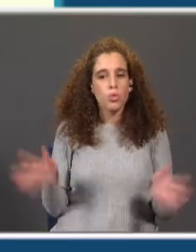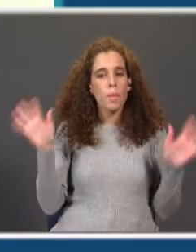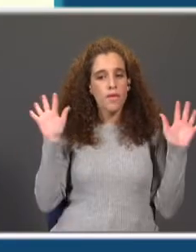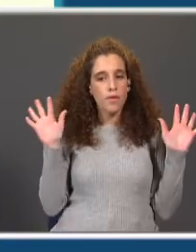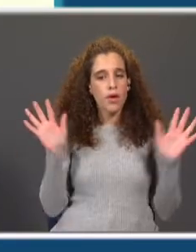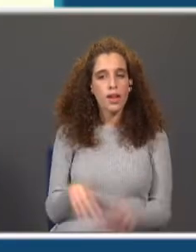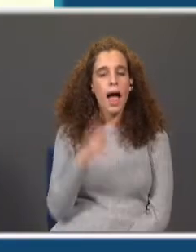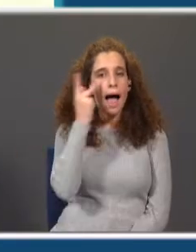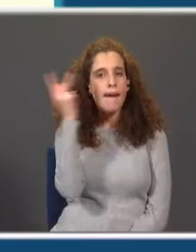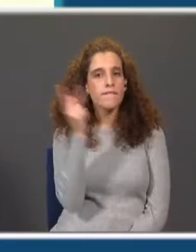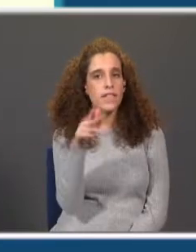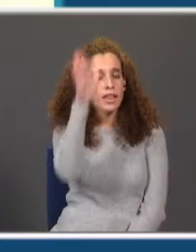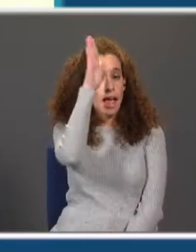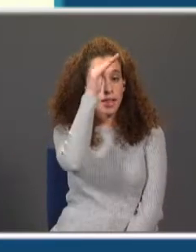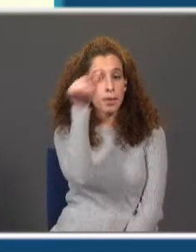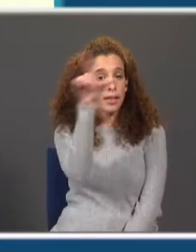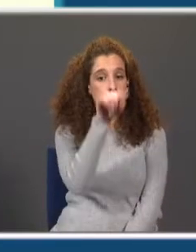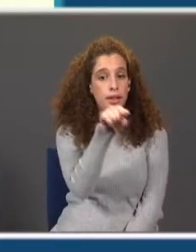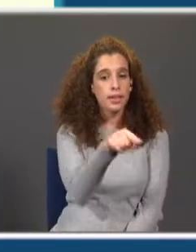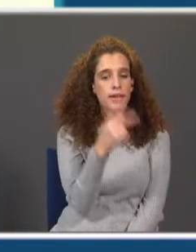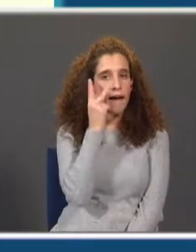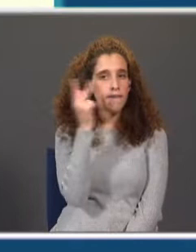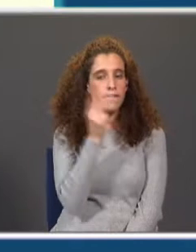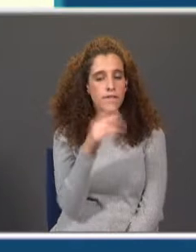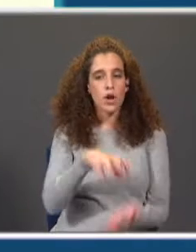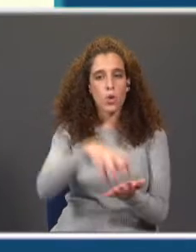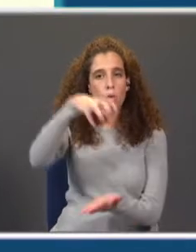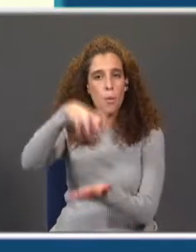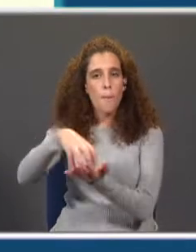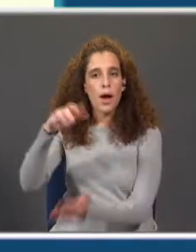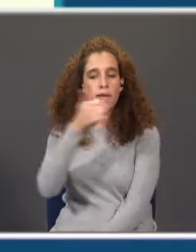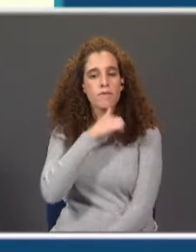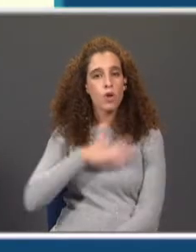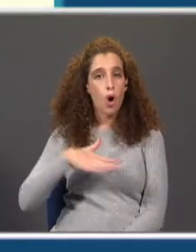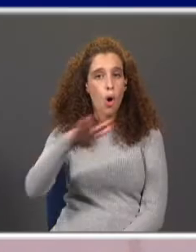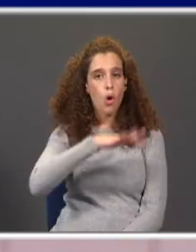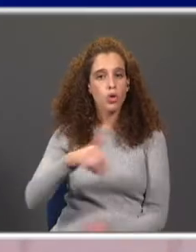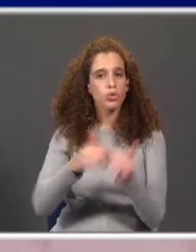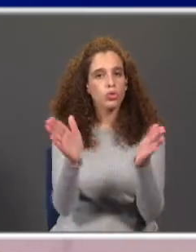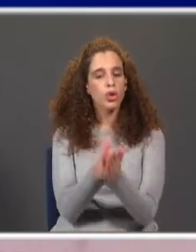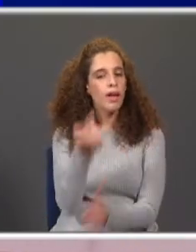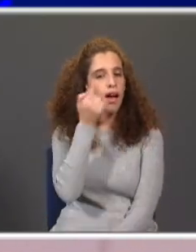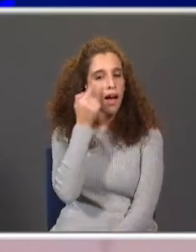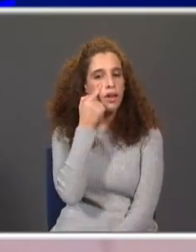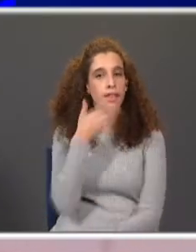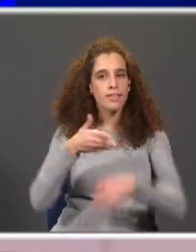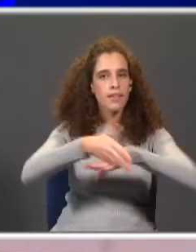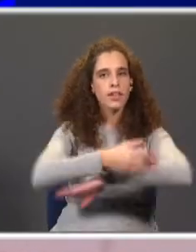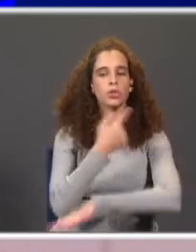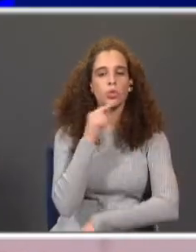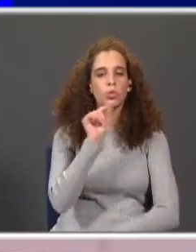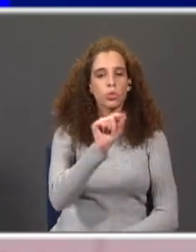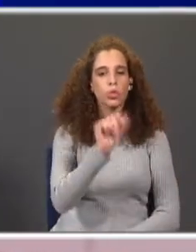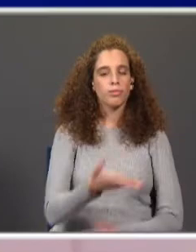animal também aqui a viver neste bairro de Benfica, onde todos se conhecem. Todos se conhecem pelo nome.